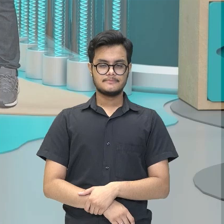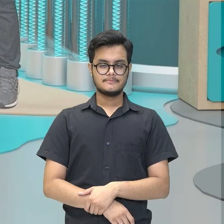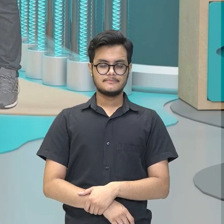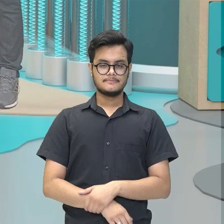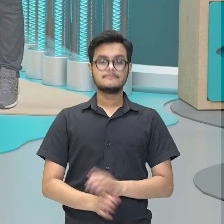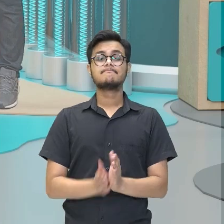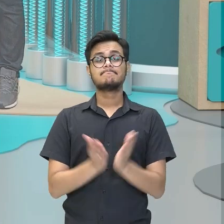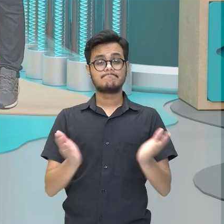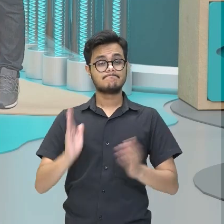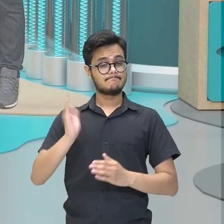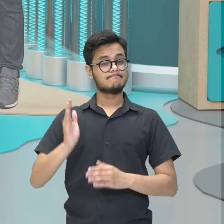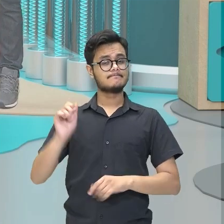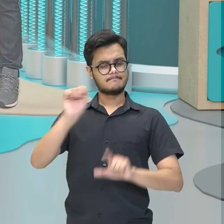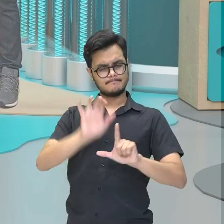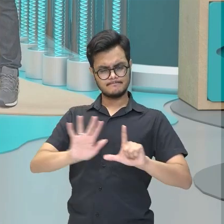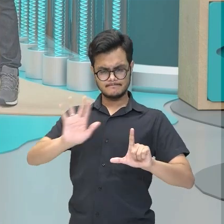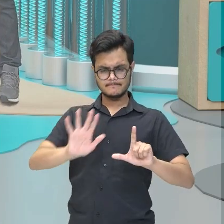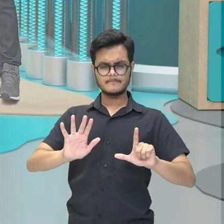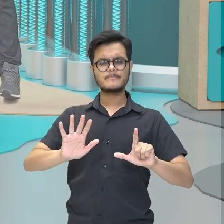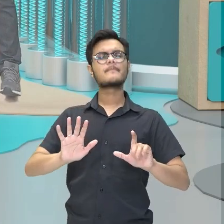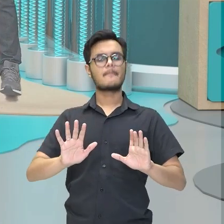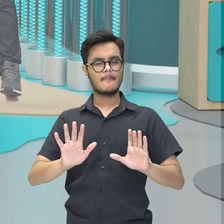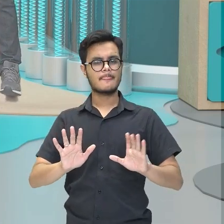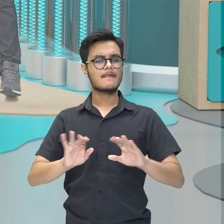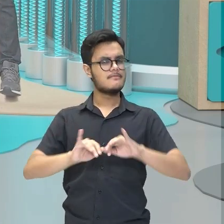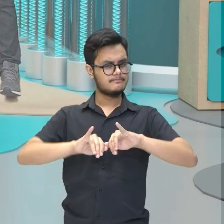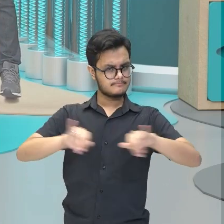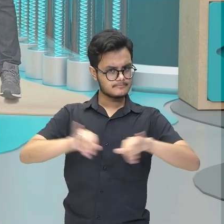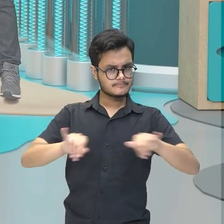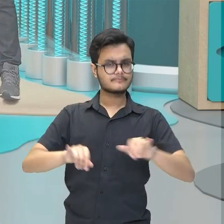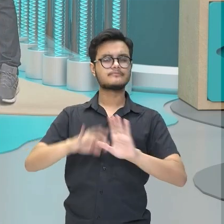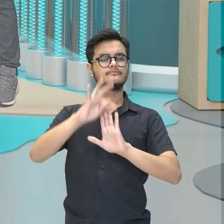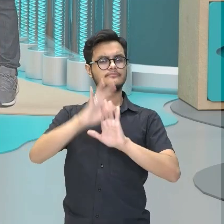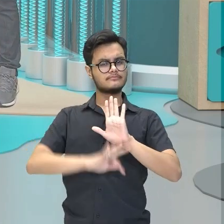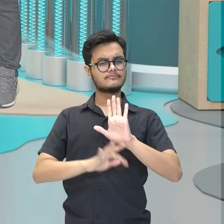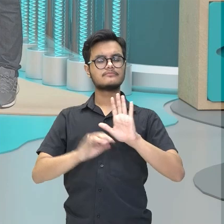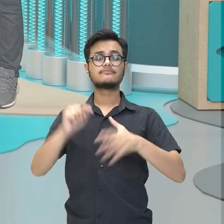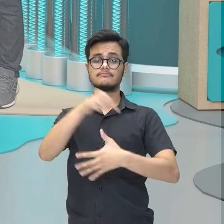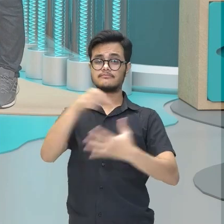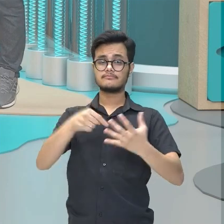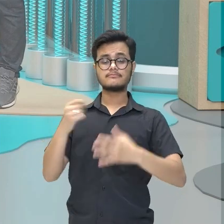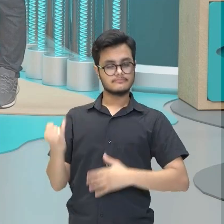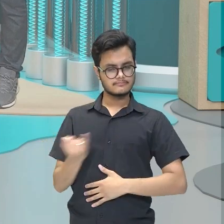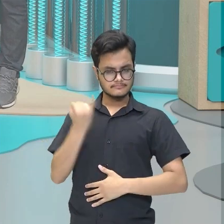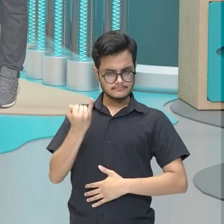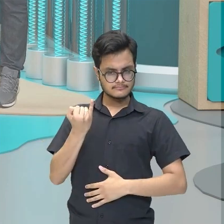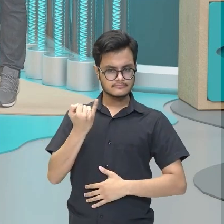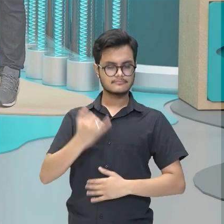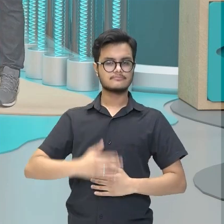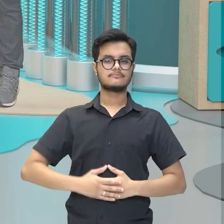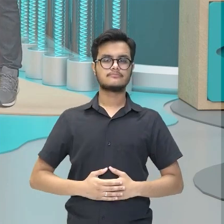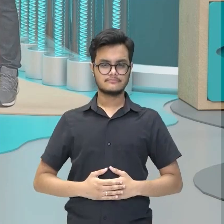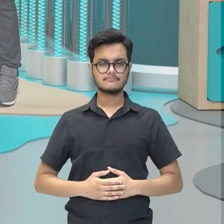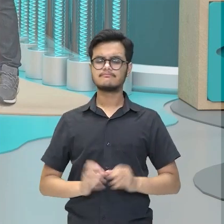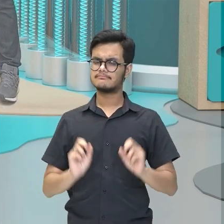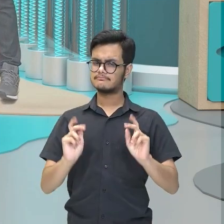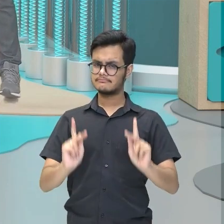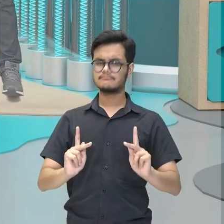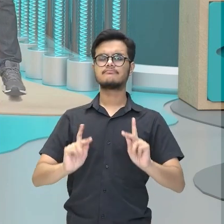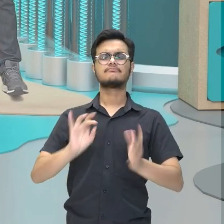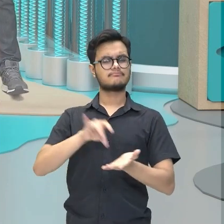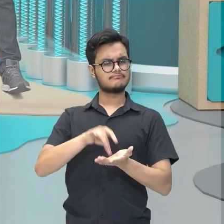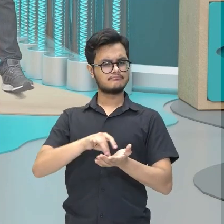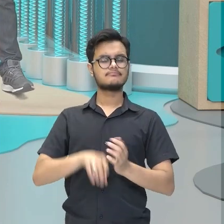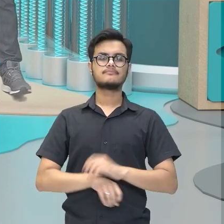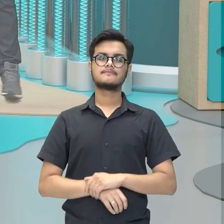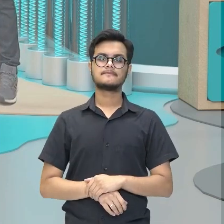nós vimos aqui o local de publicação, vimos alguns elementos, alguns pontos que é importante observar relacionado ao local em que foi